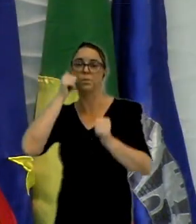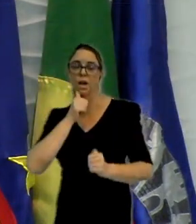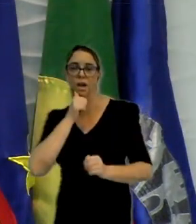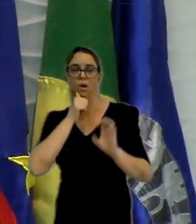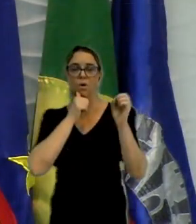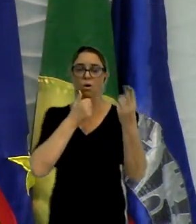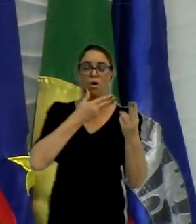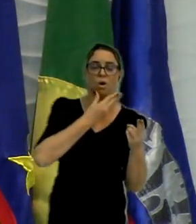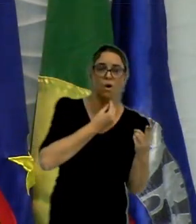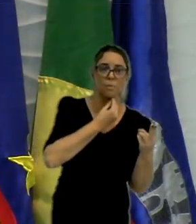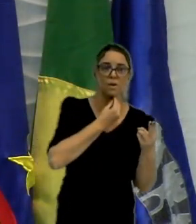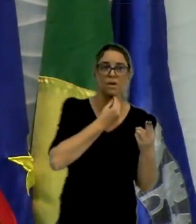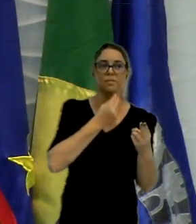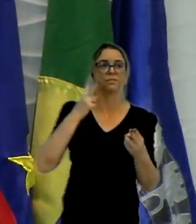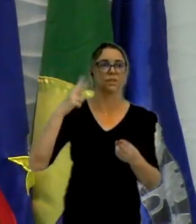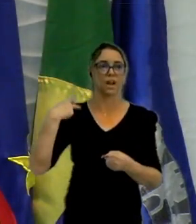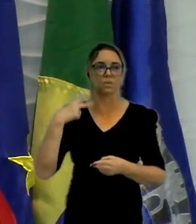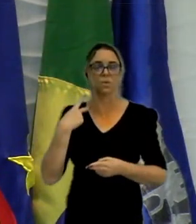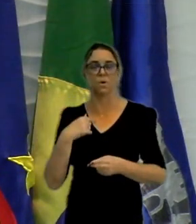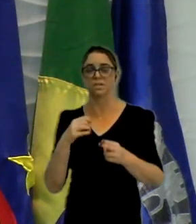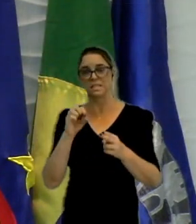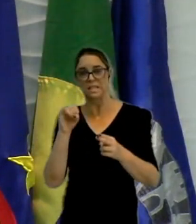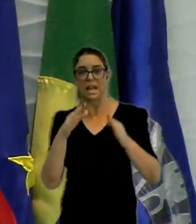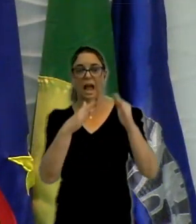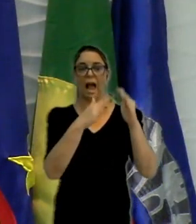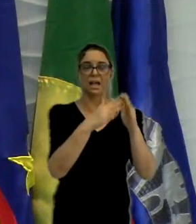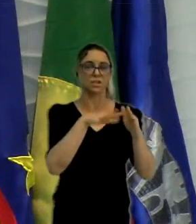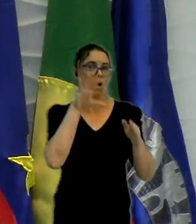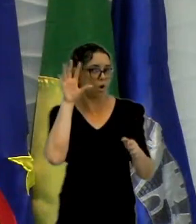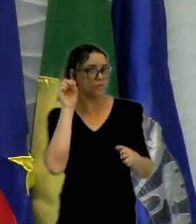as pessoas que estão de casa nos ouvindo.